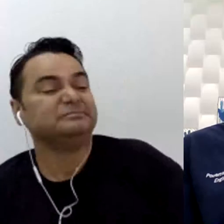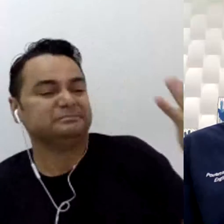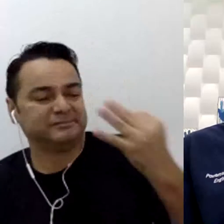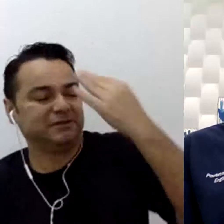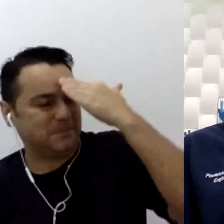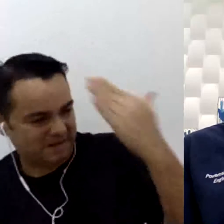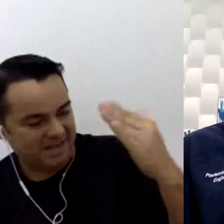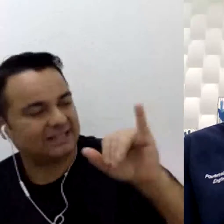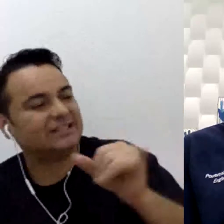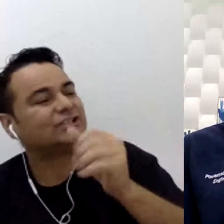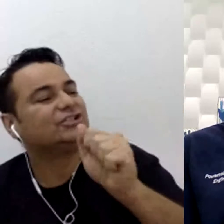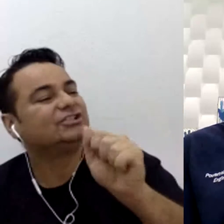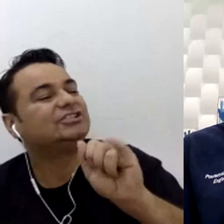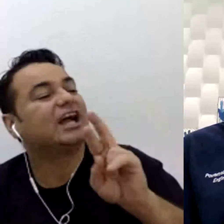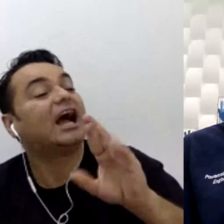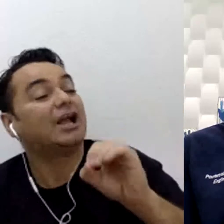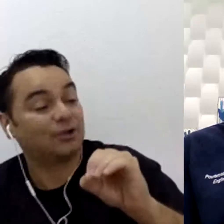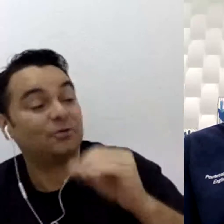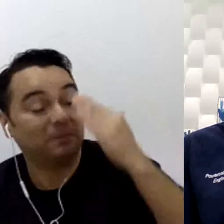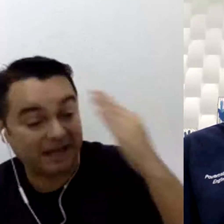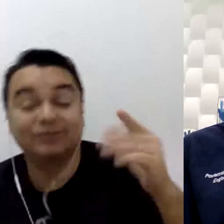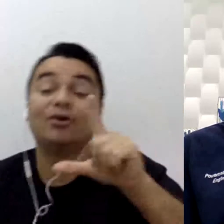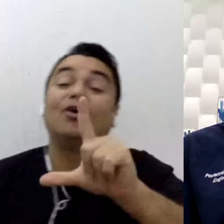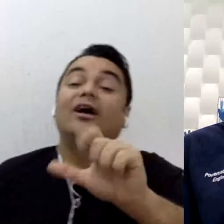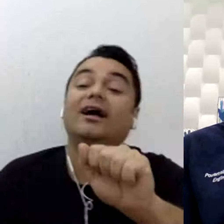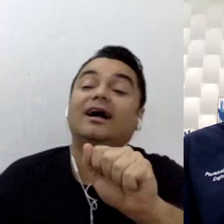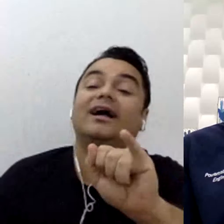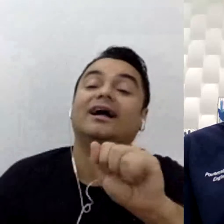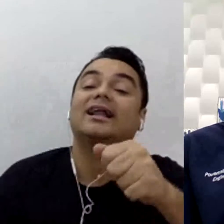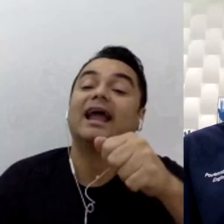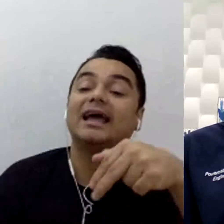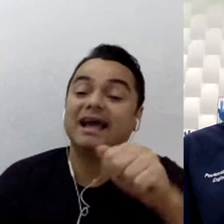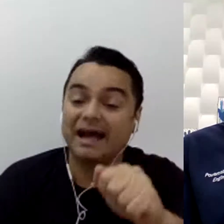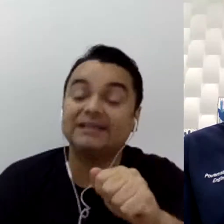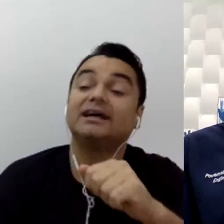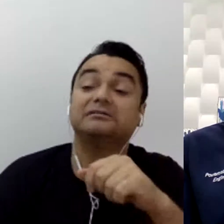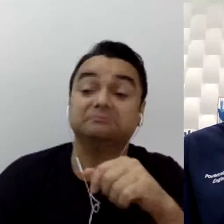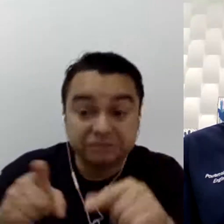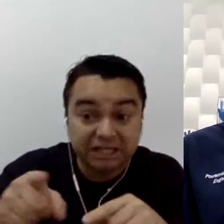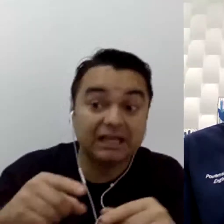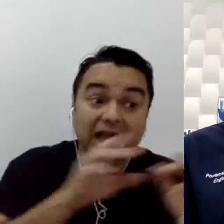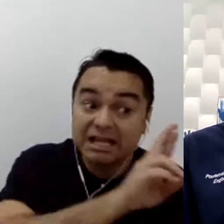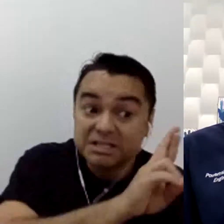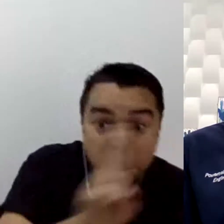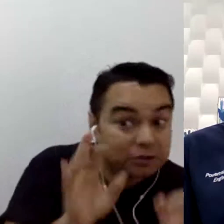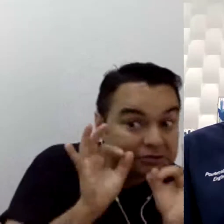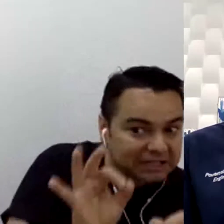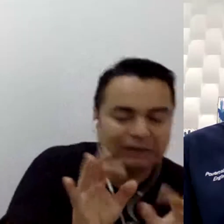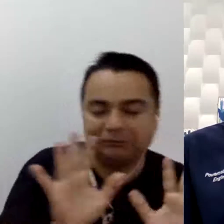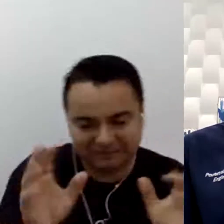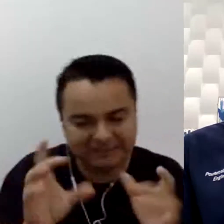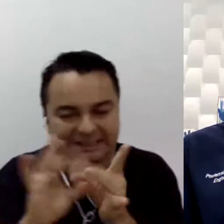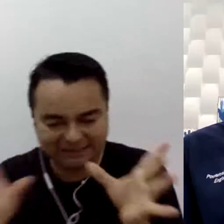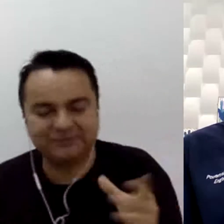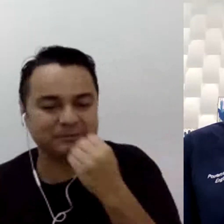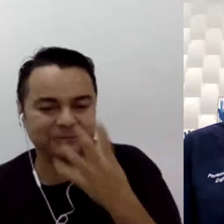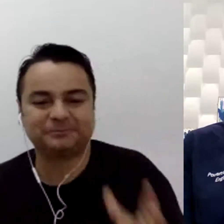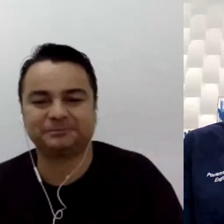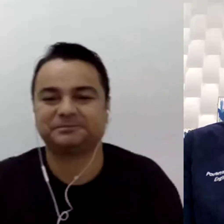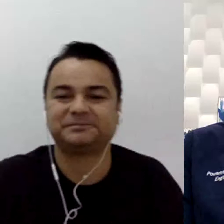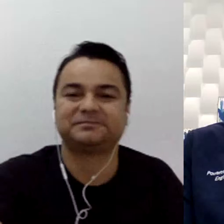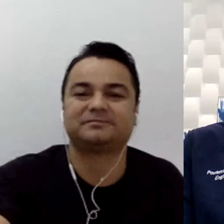Jairo. Laiana, você confirma pra gente, né, se foi isso mesmo. Caso você tenha algum comentário, fica à vontade. Muito bem.